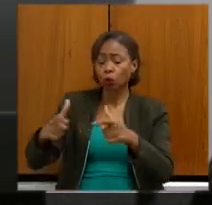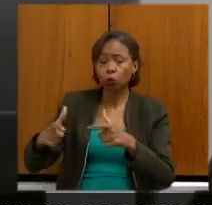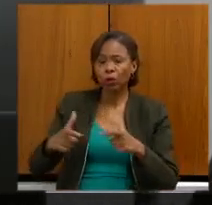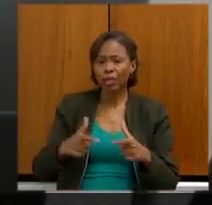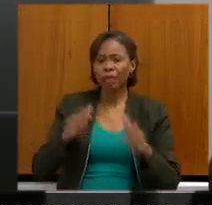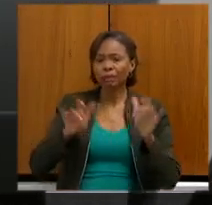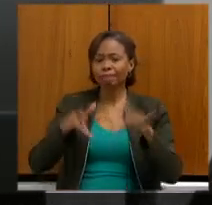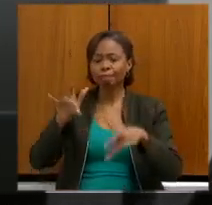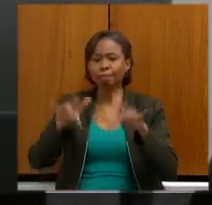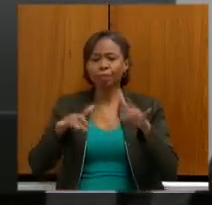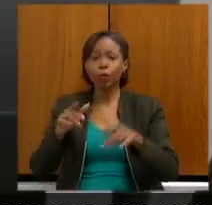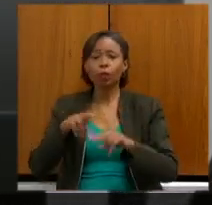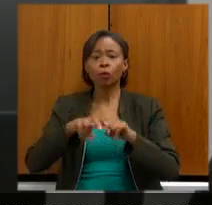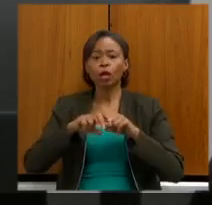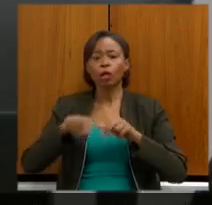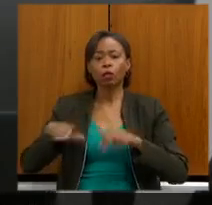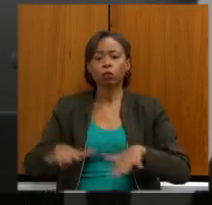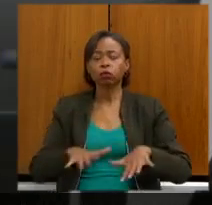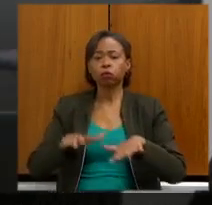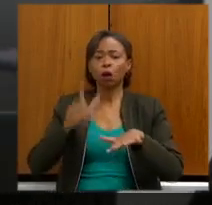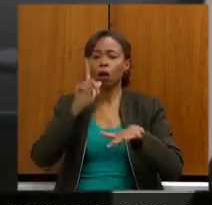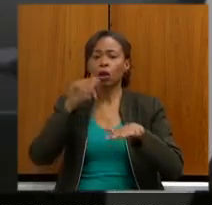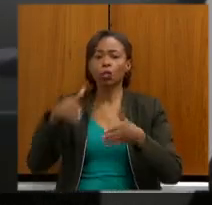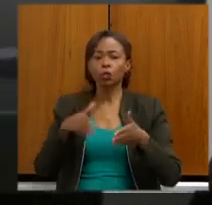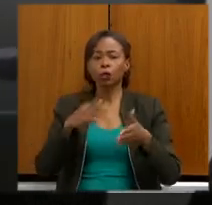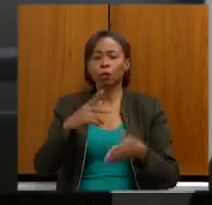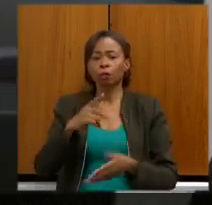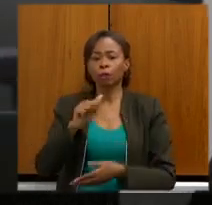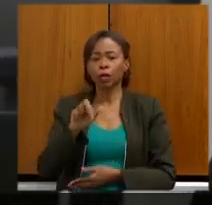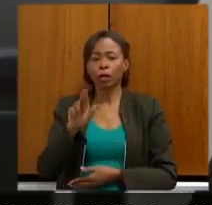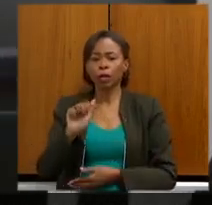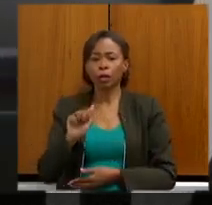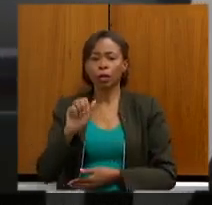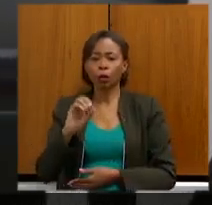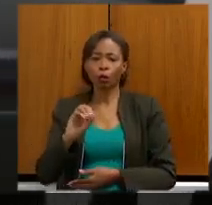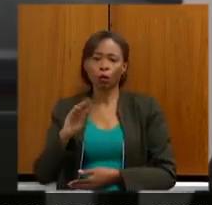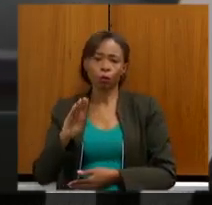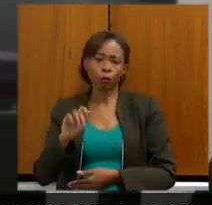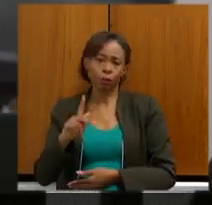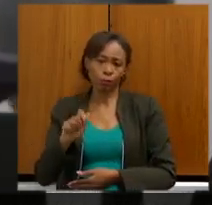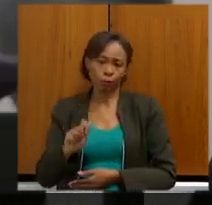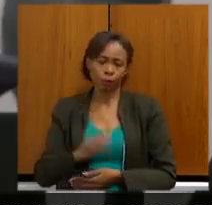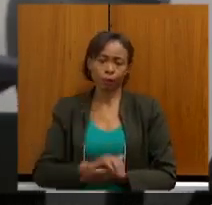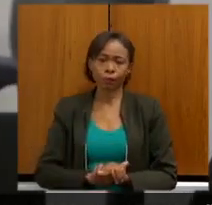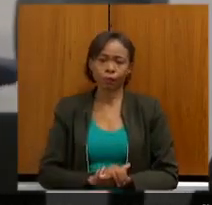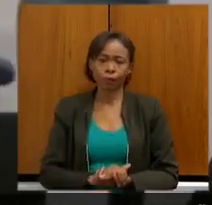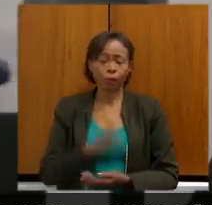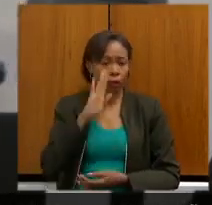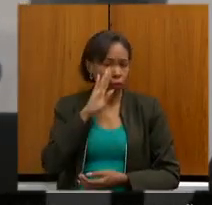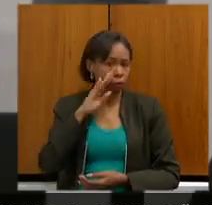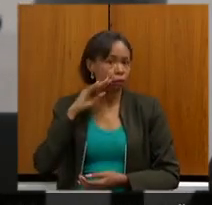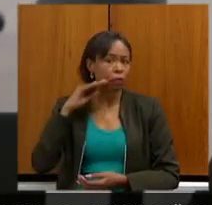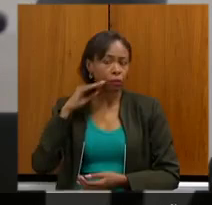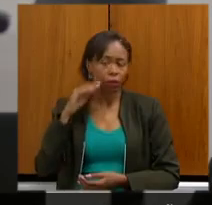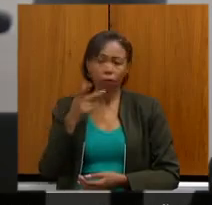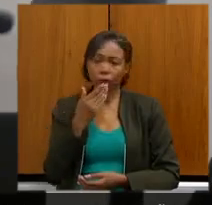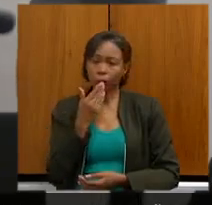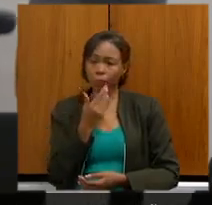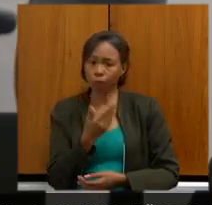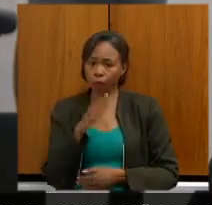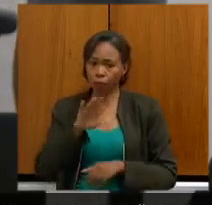pela cheia do Rio Paraopeba na comunidade Taquara a deputada Beatriz que seja